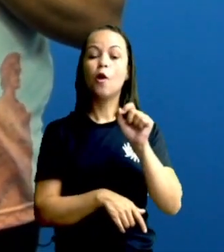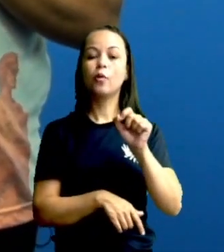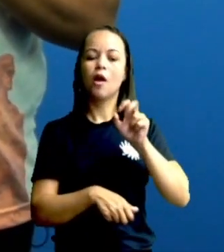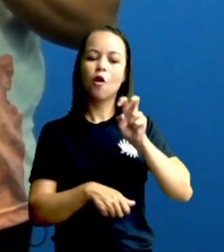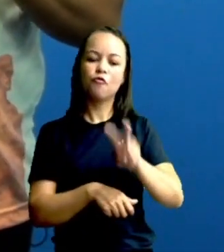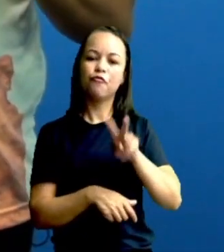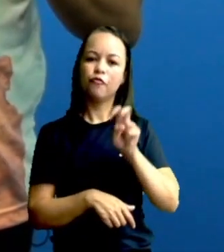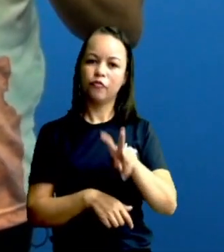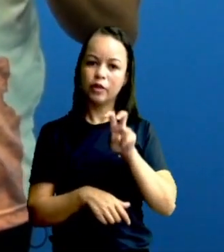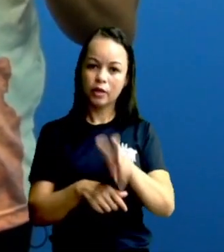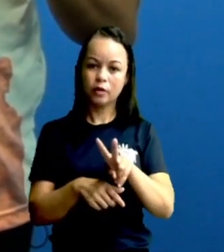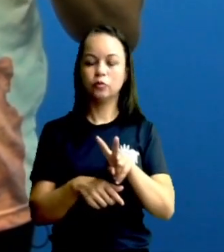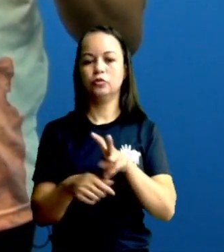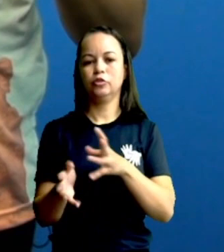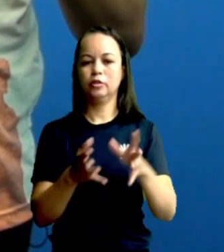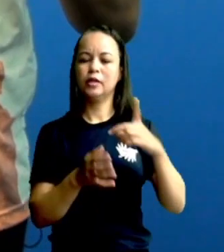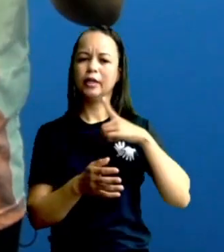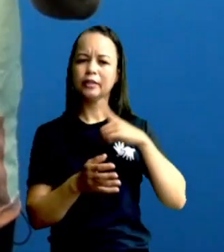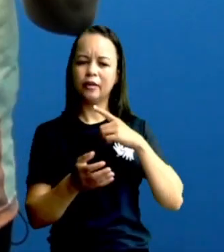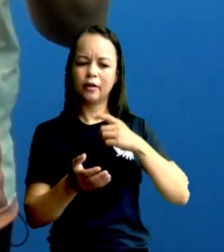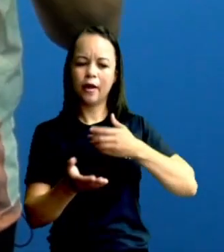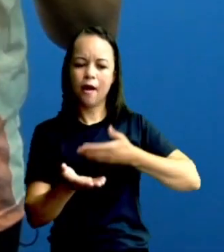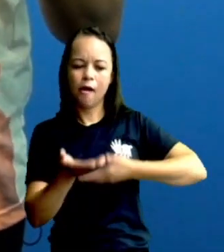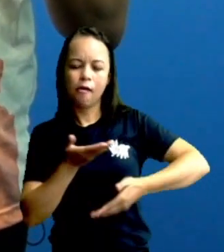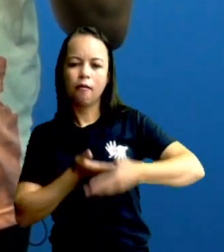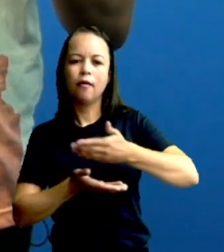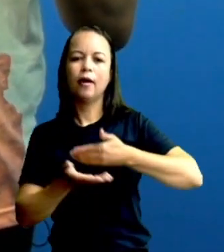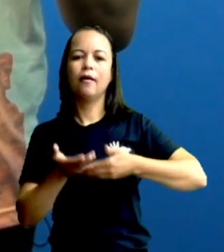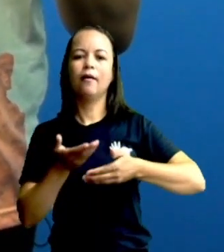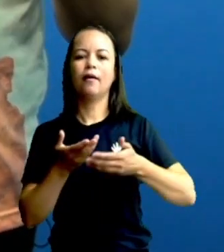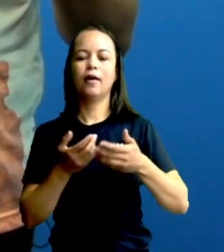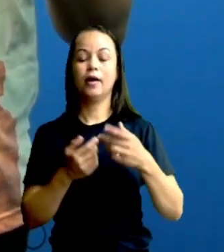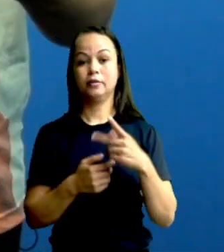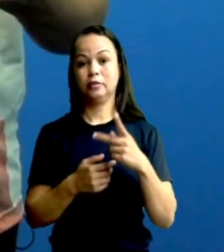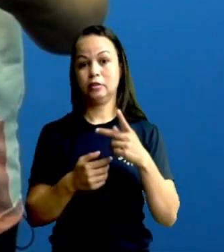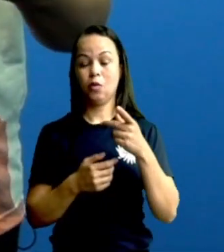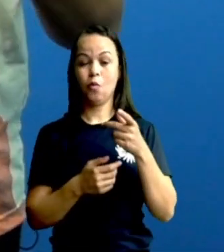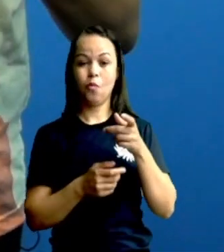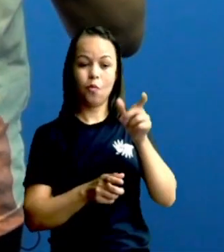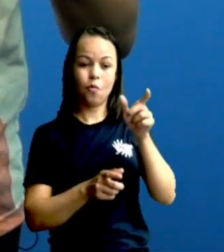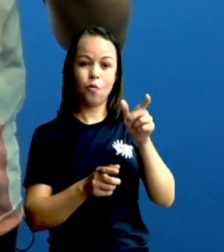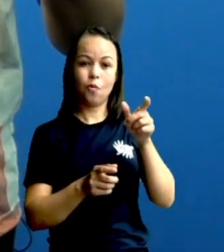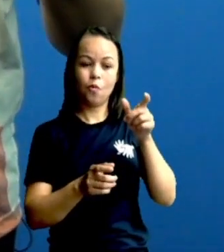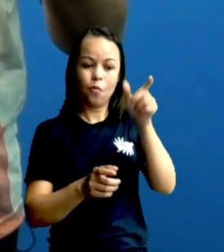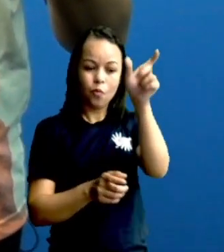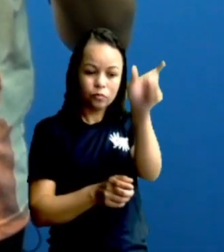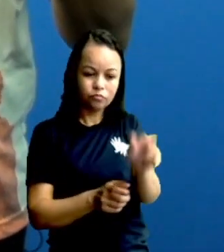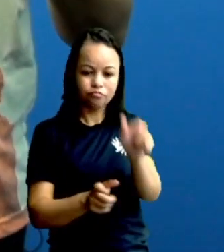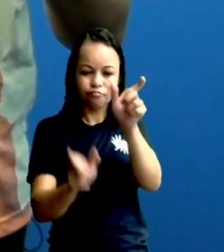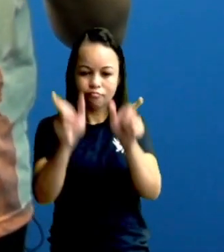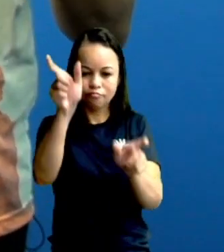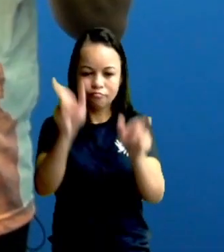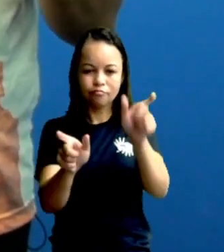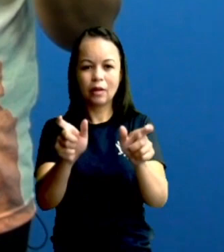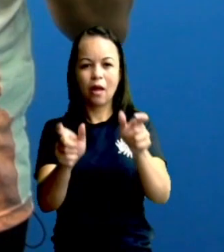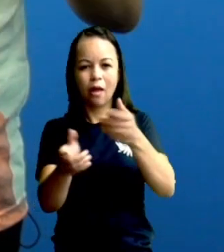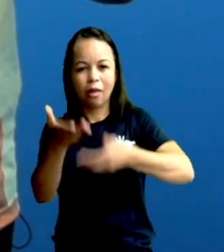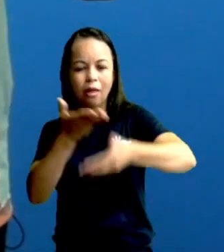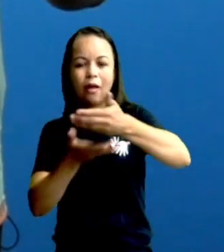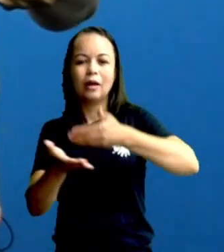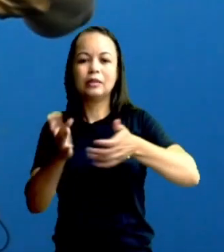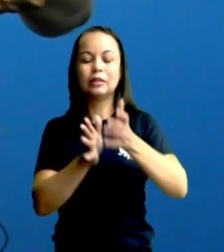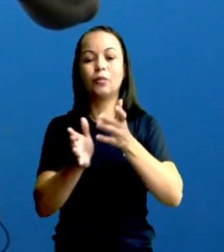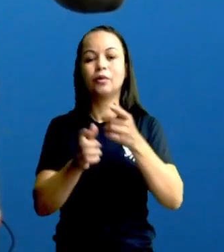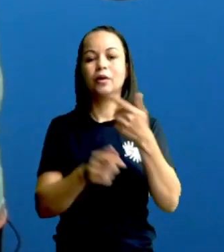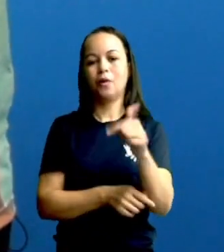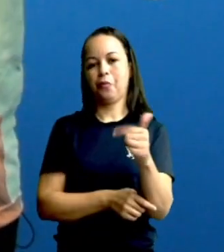que ele tem a ver com a sua relação com o outro de forma que muitas vezes não tem